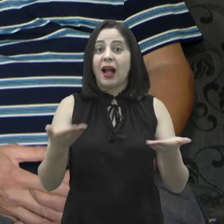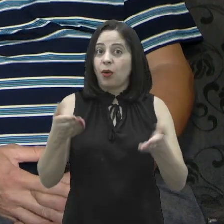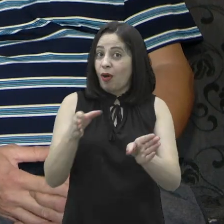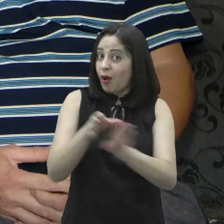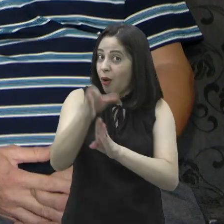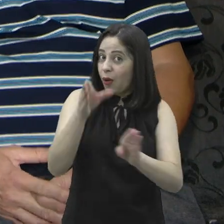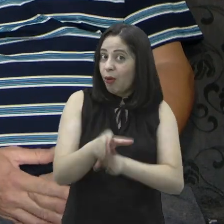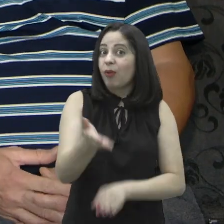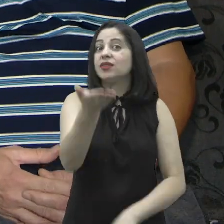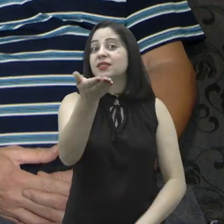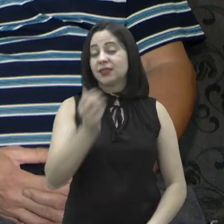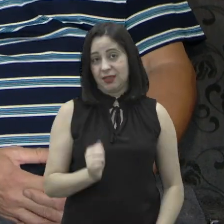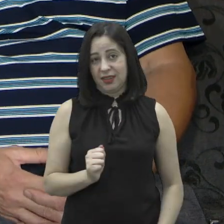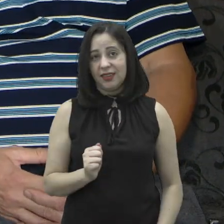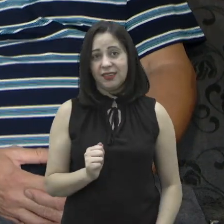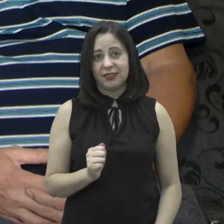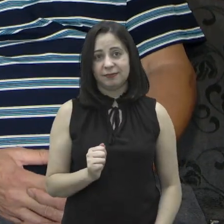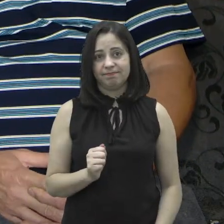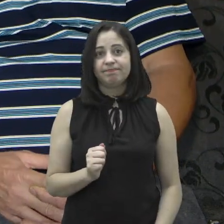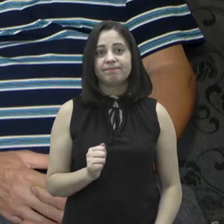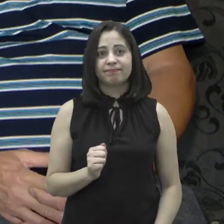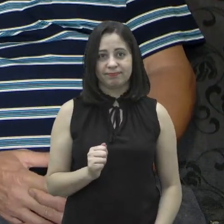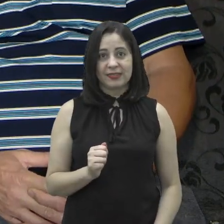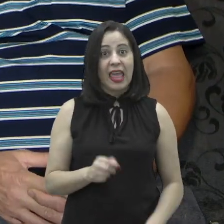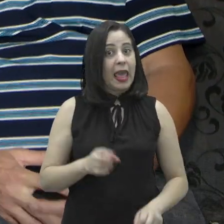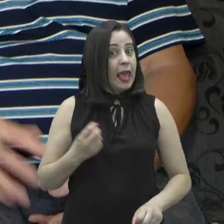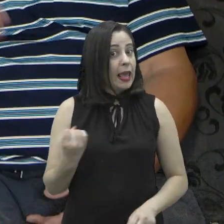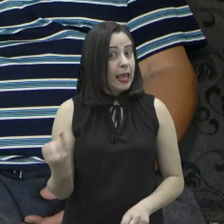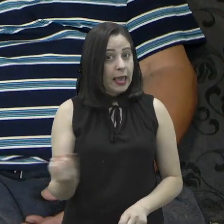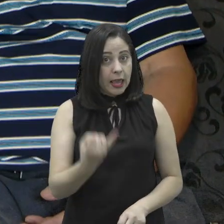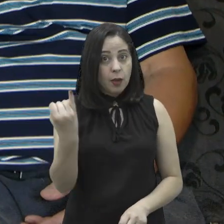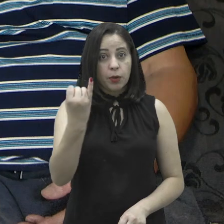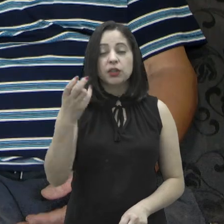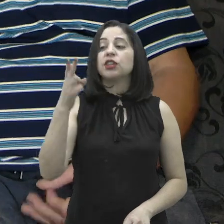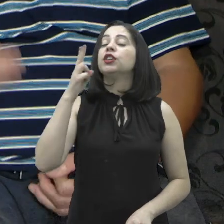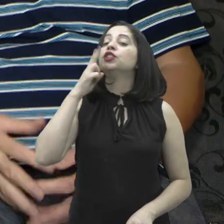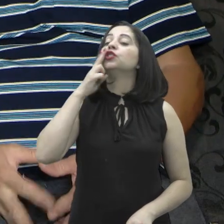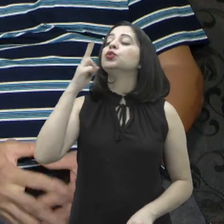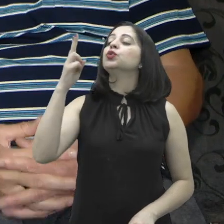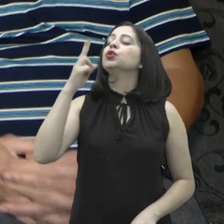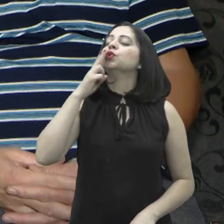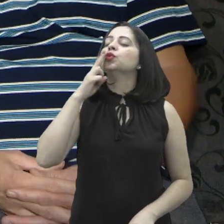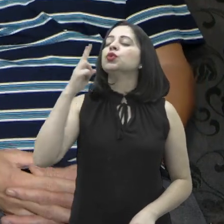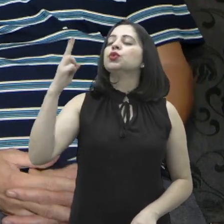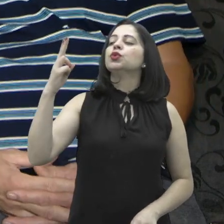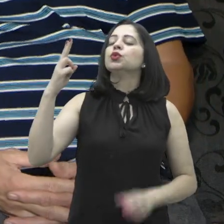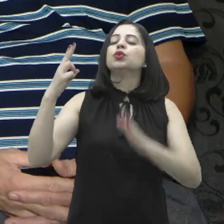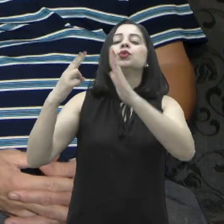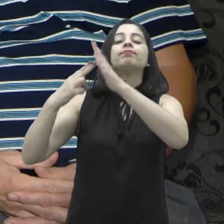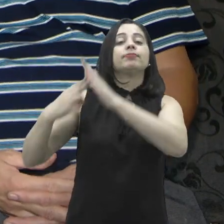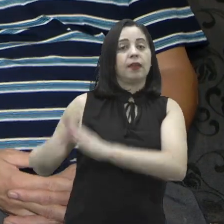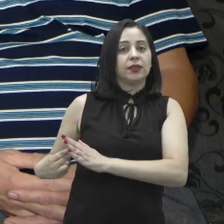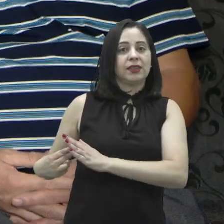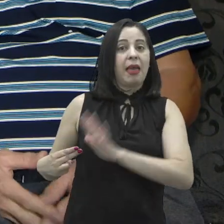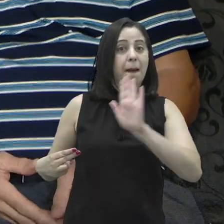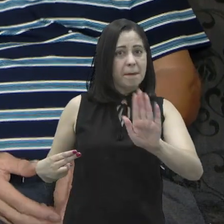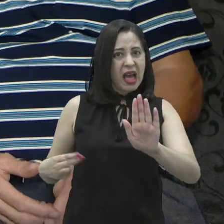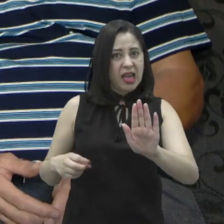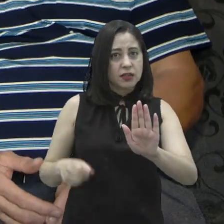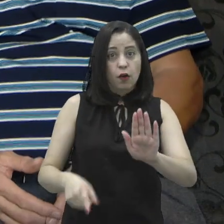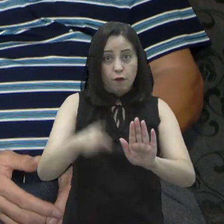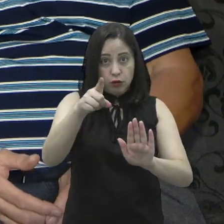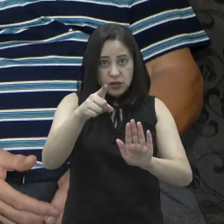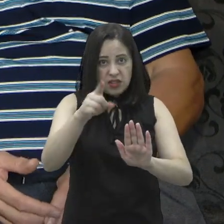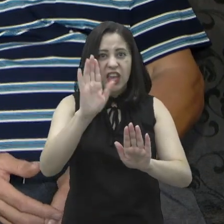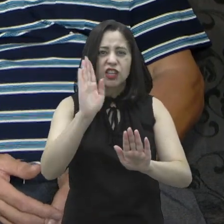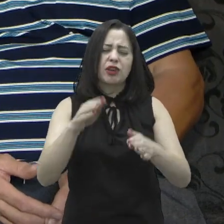dessa nossa conversa é isso. É sempre importante evitar o hábito, evitar criar esse vício, mas nunca é tarde